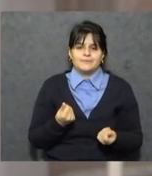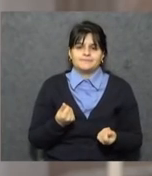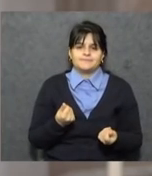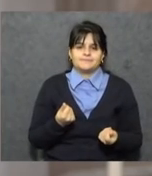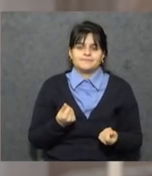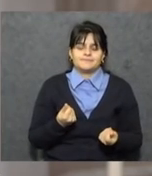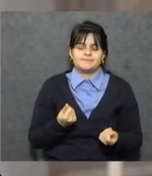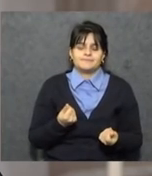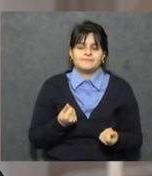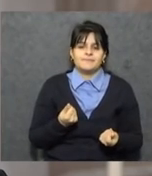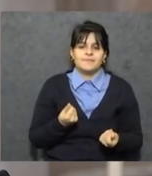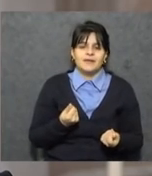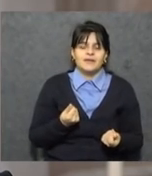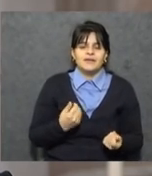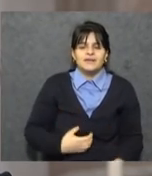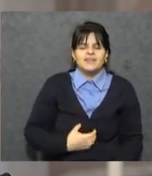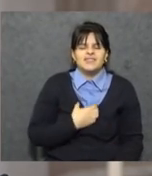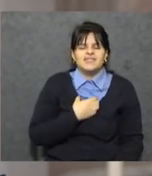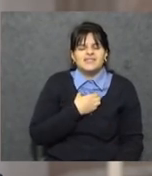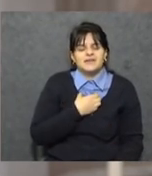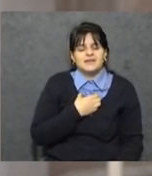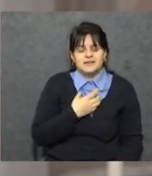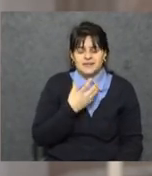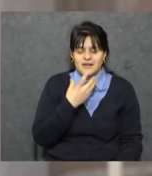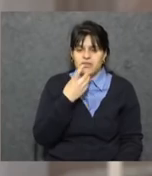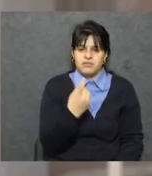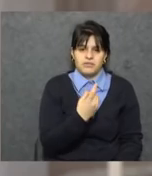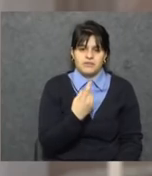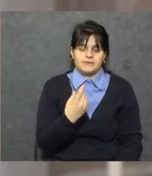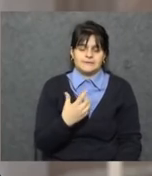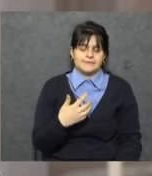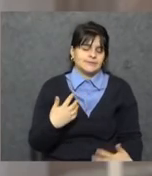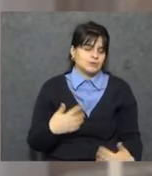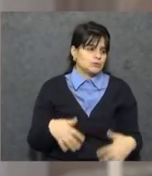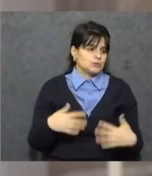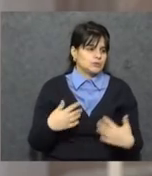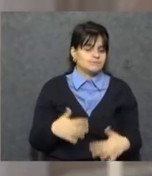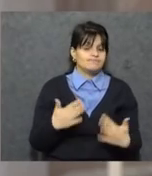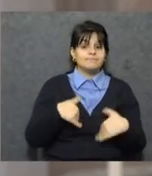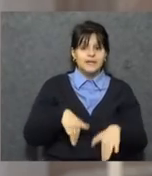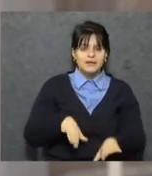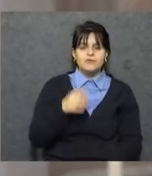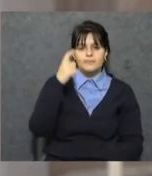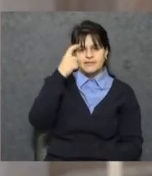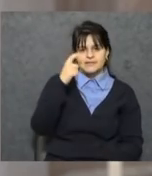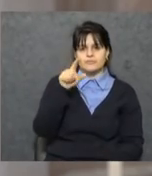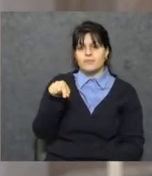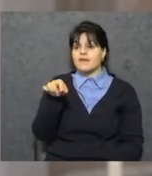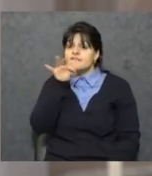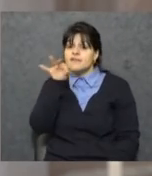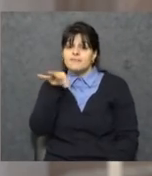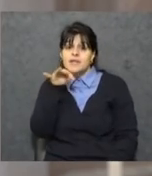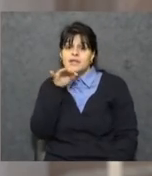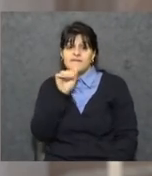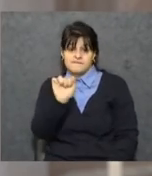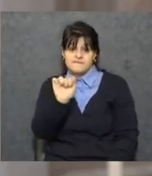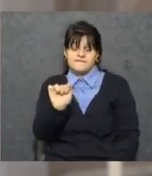E que sentem profundamente essa solidão. Mas pensemos também nos seus familiares.